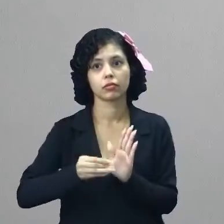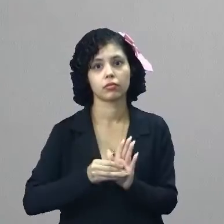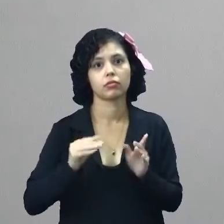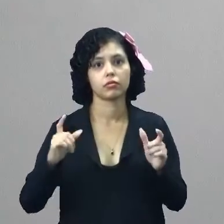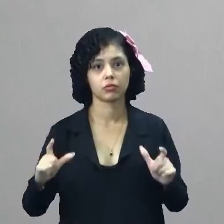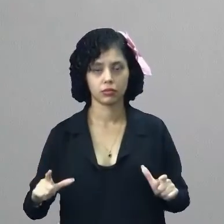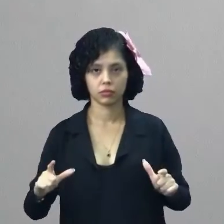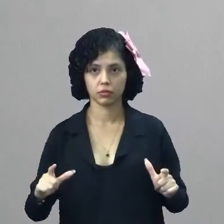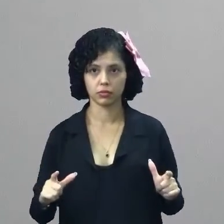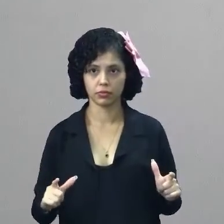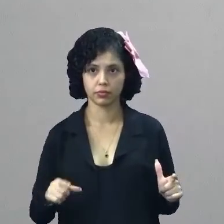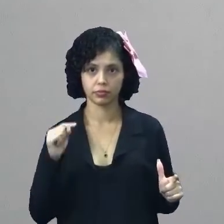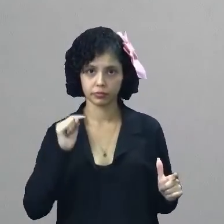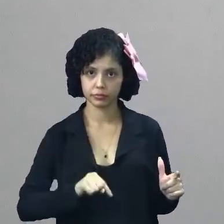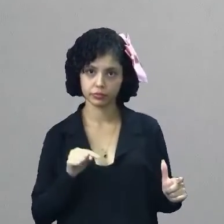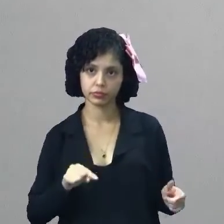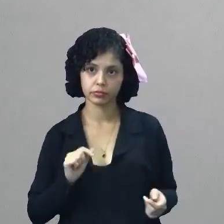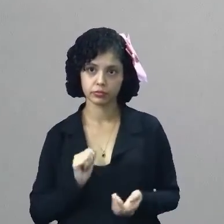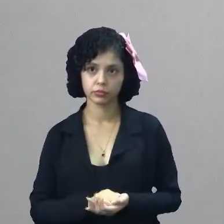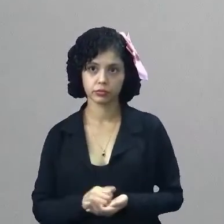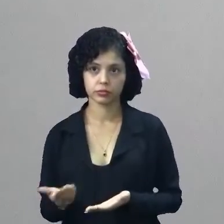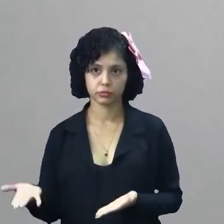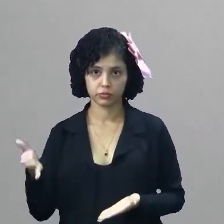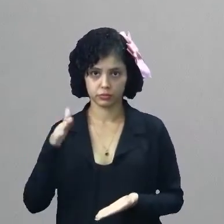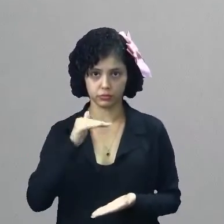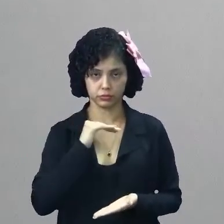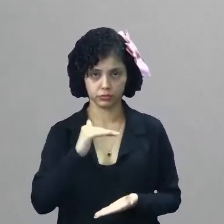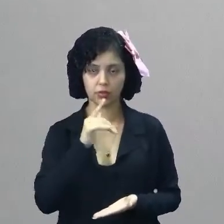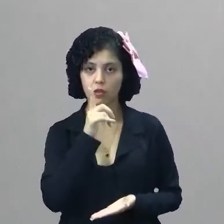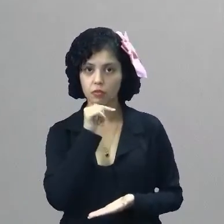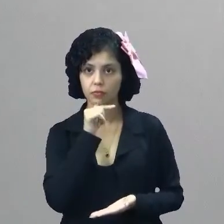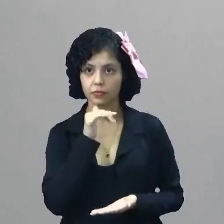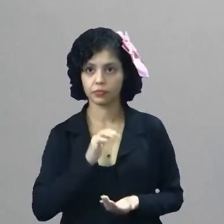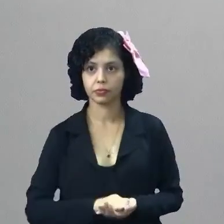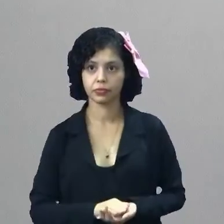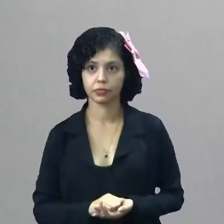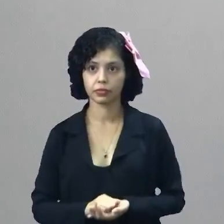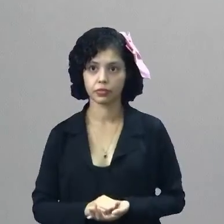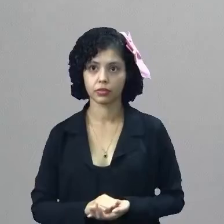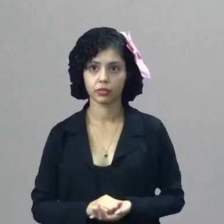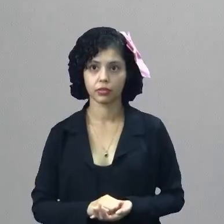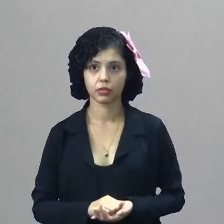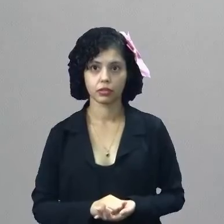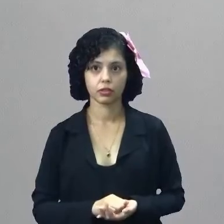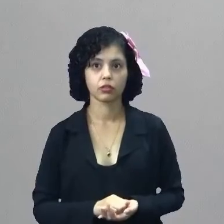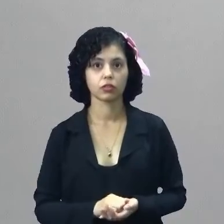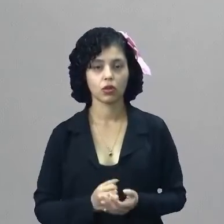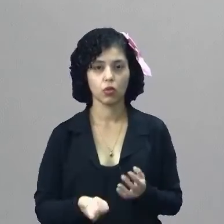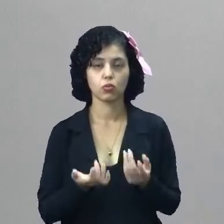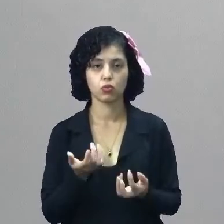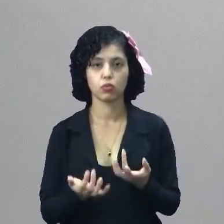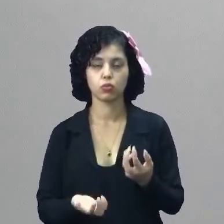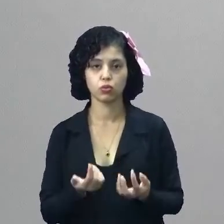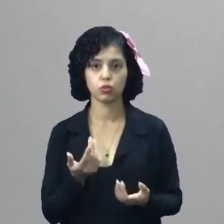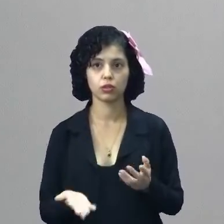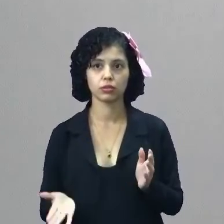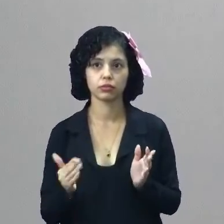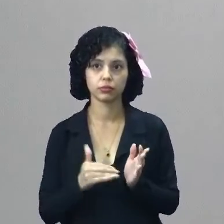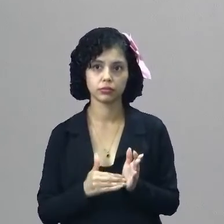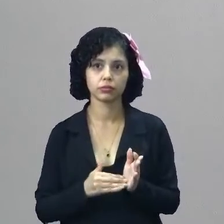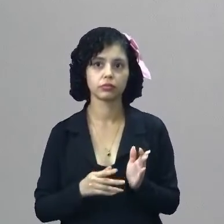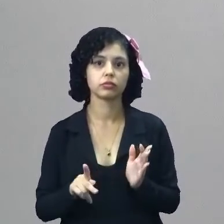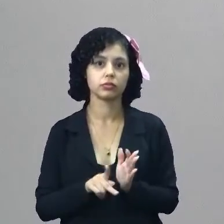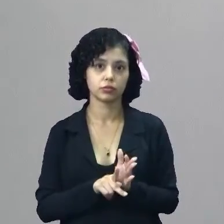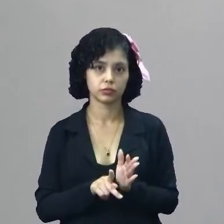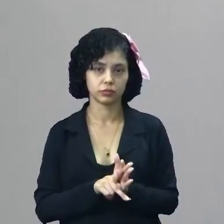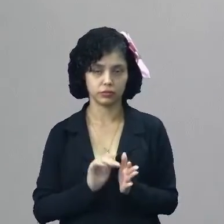numa panela. Dentro dessa panela, você vai cobrir de água. Ao cobrir de água, você leva ao fogo até obter o ponto